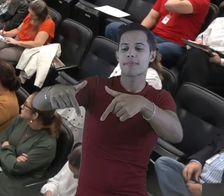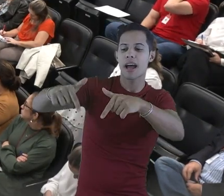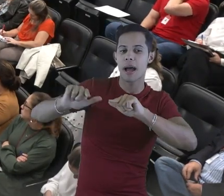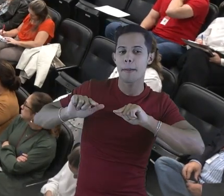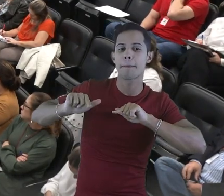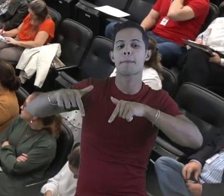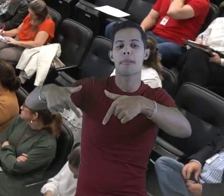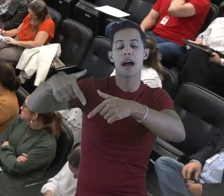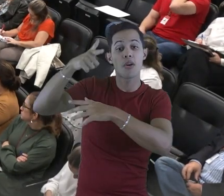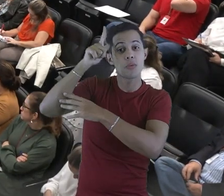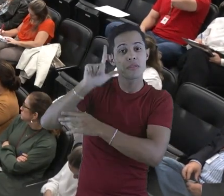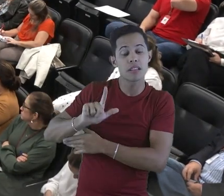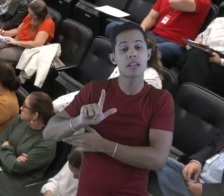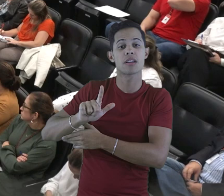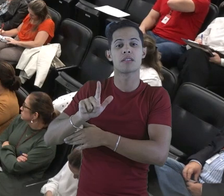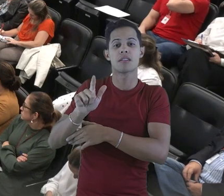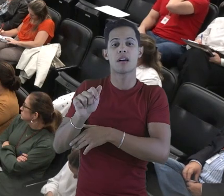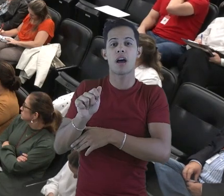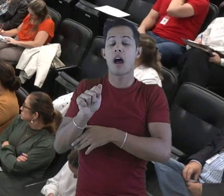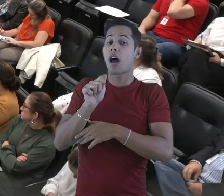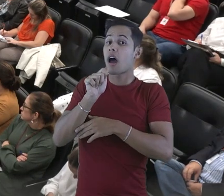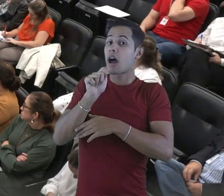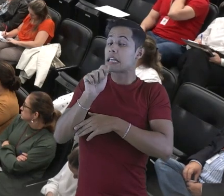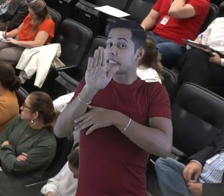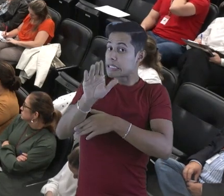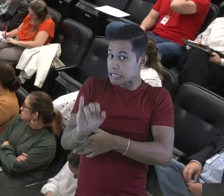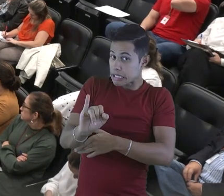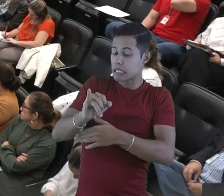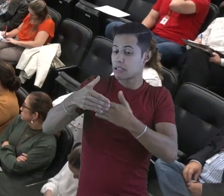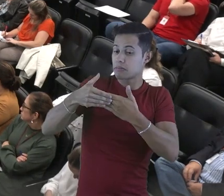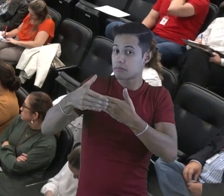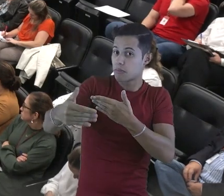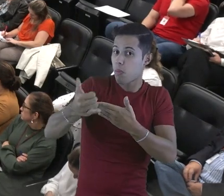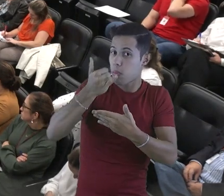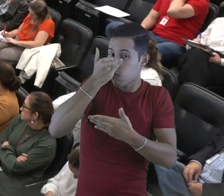que tenha ocorrido um incidente quem pode dizer para vocês que vocês se omitiram